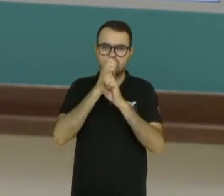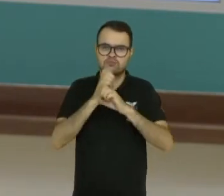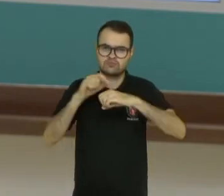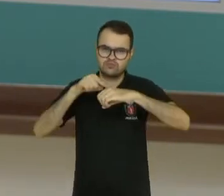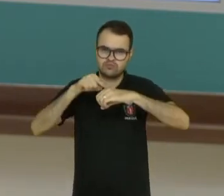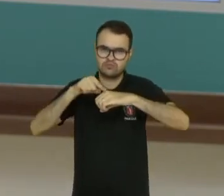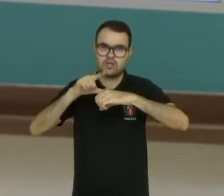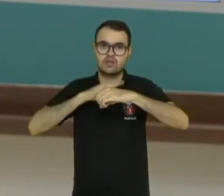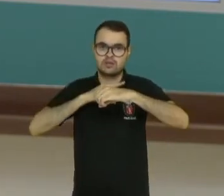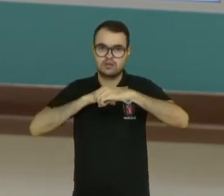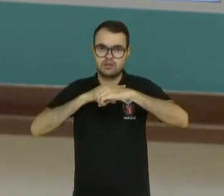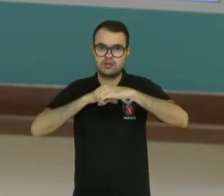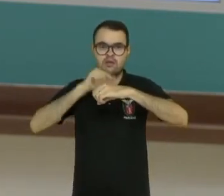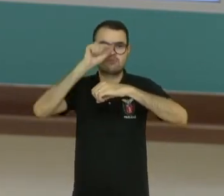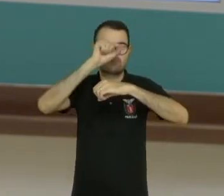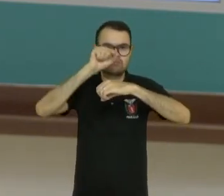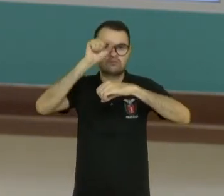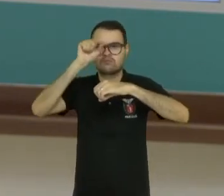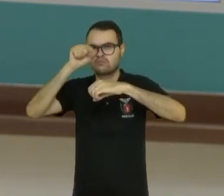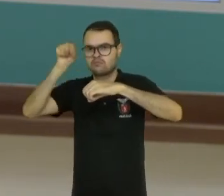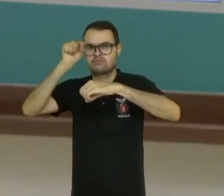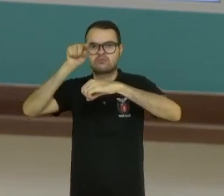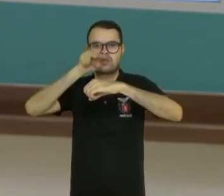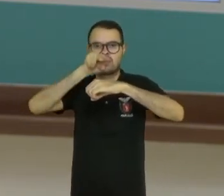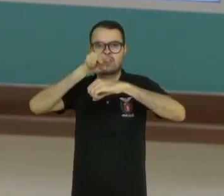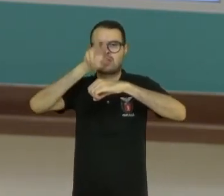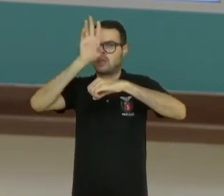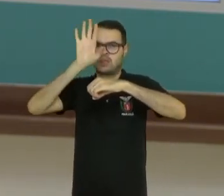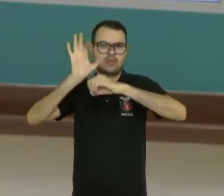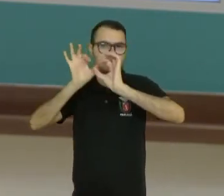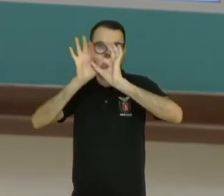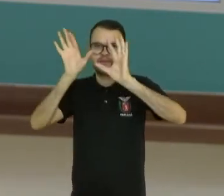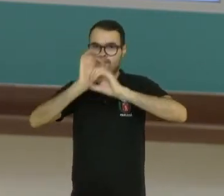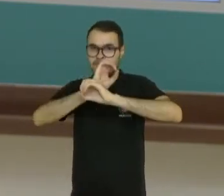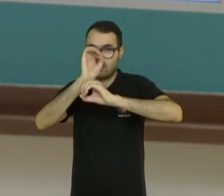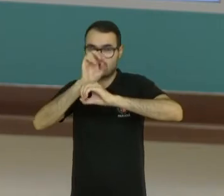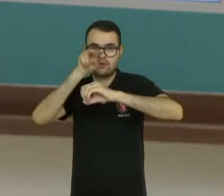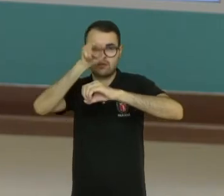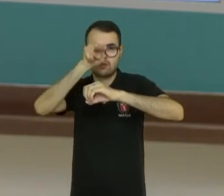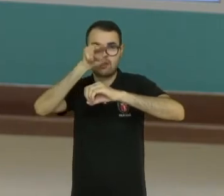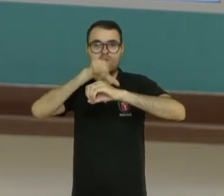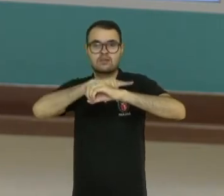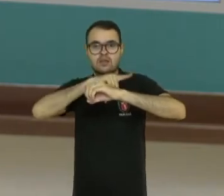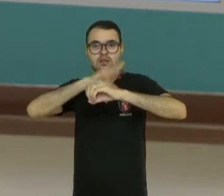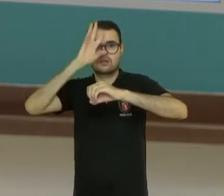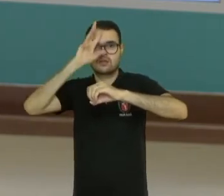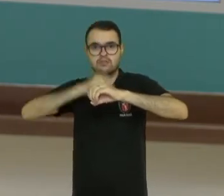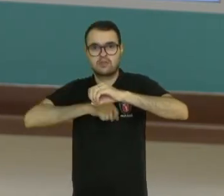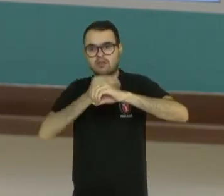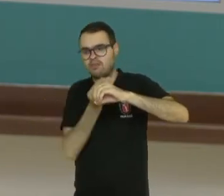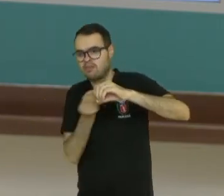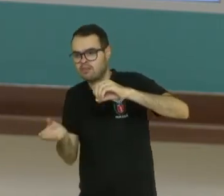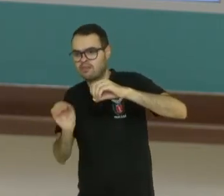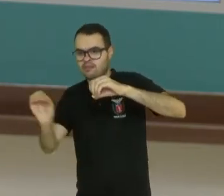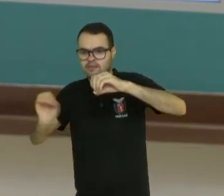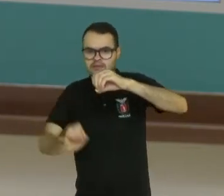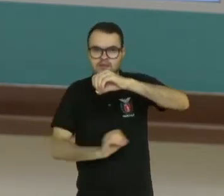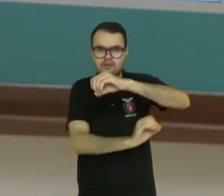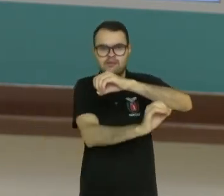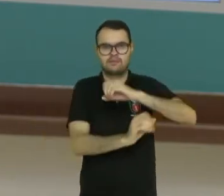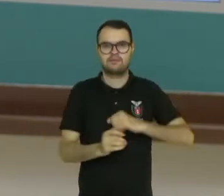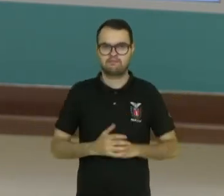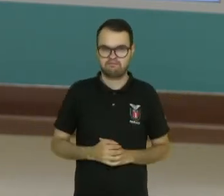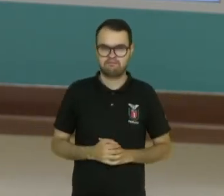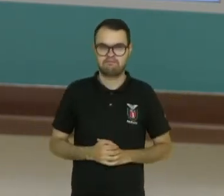apresenta um par de elétrons que não estão fazendo a ligação naquele momento, ele vai dar um determinado comportamento para a geometria da